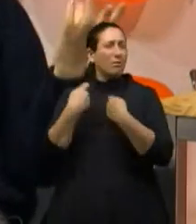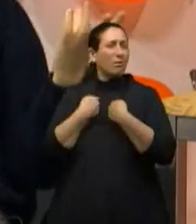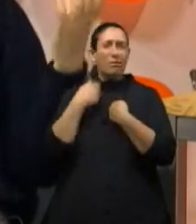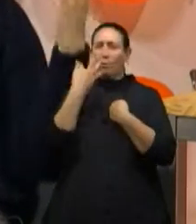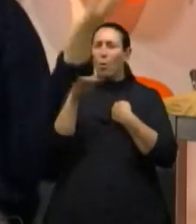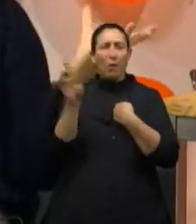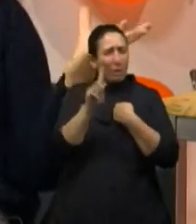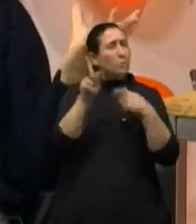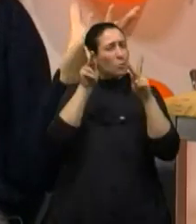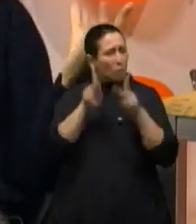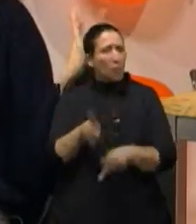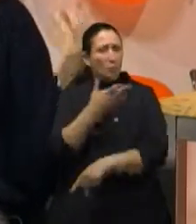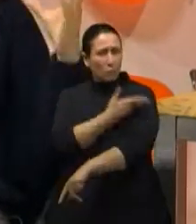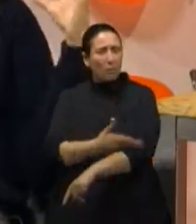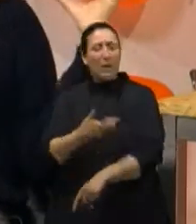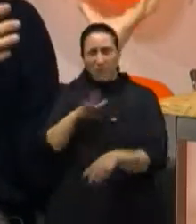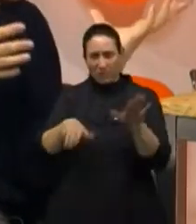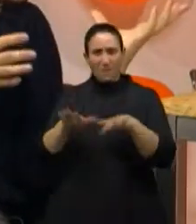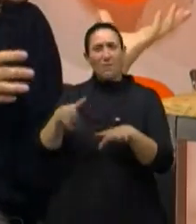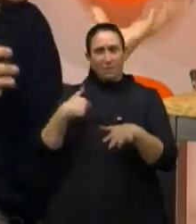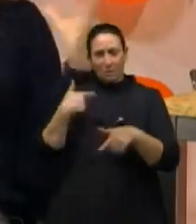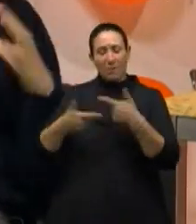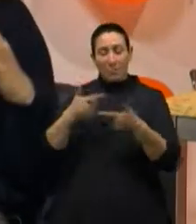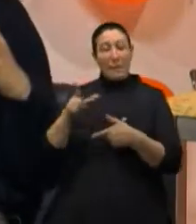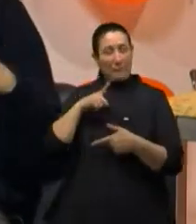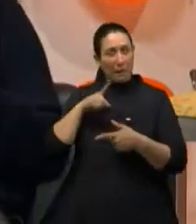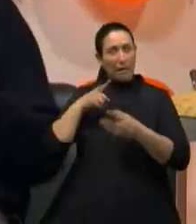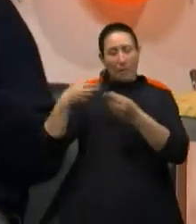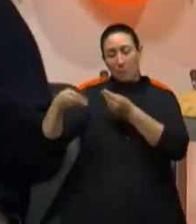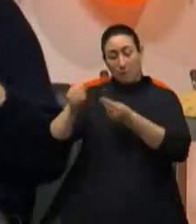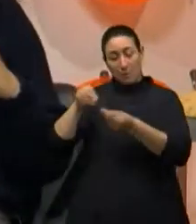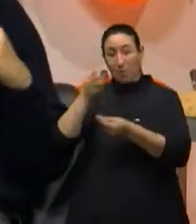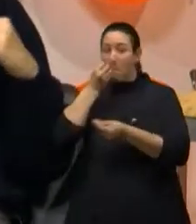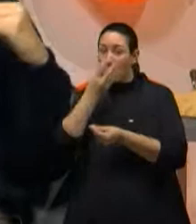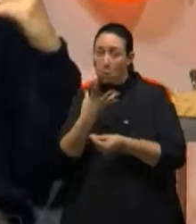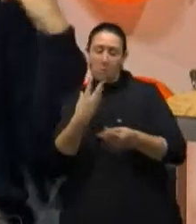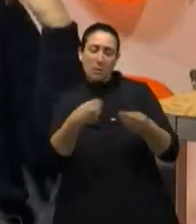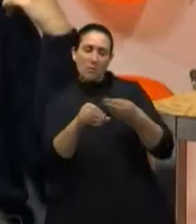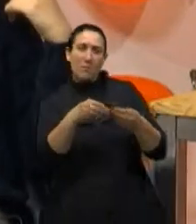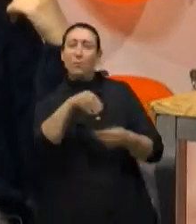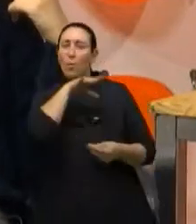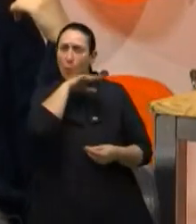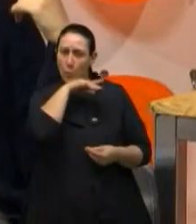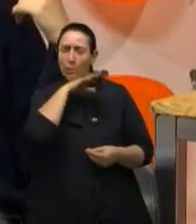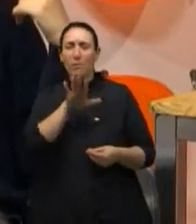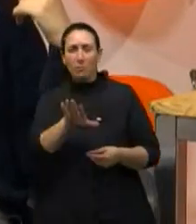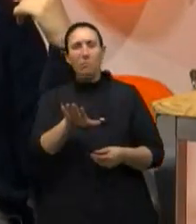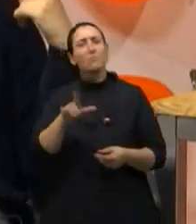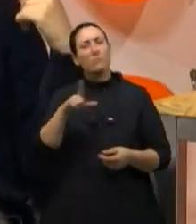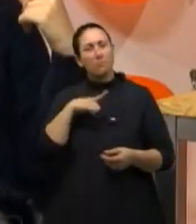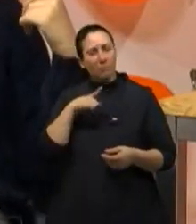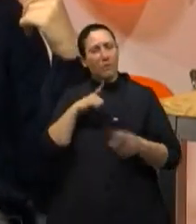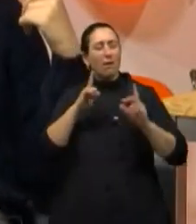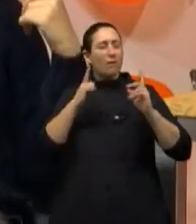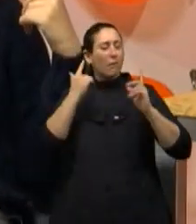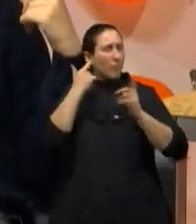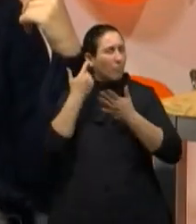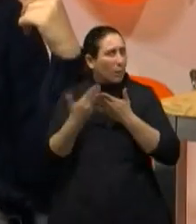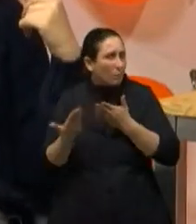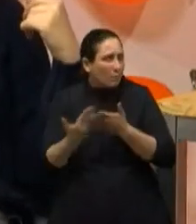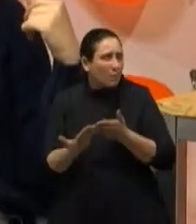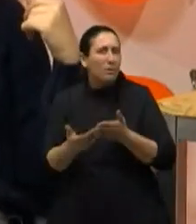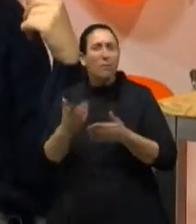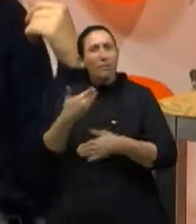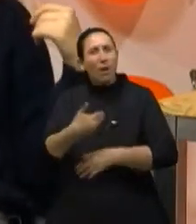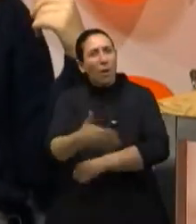pessoas se acostuma eu digo PR os pacientes existe a plasticidade boa e a ruim a ruim é essa que a gente vai perdendo audição e vai se acostumando vai